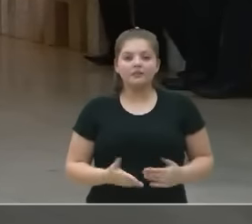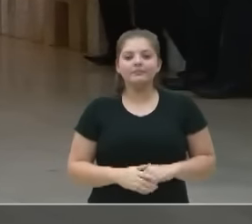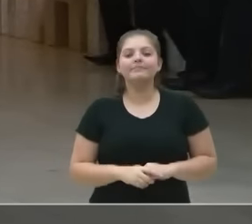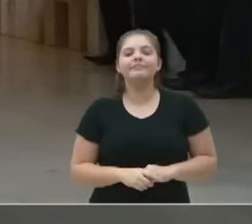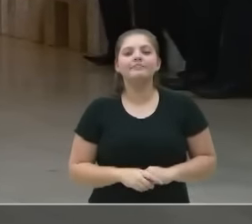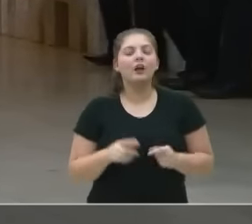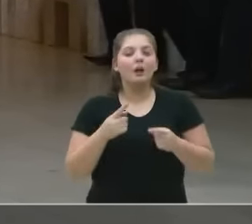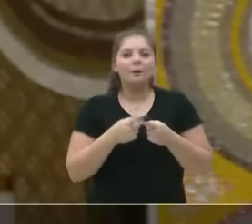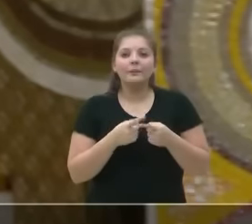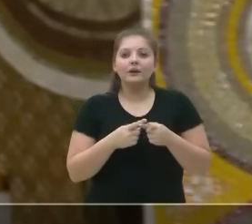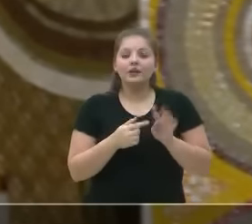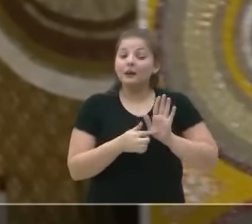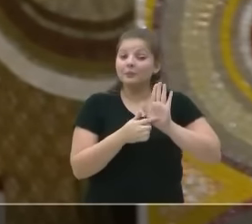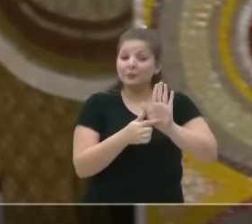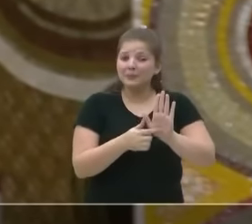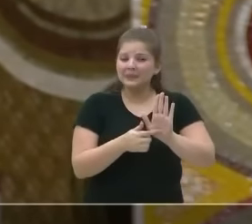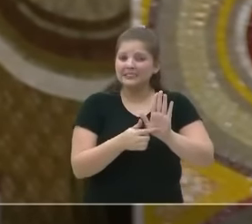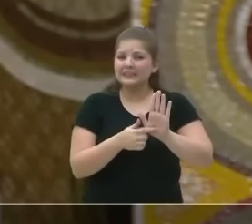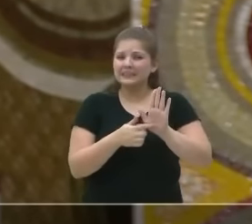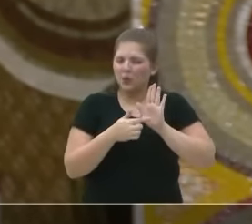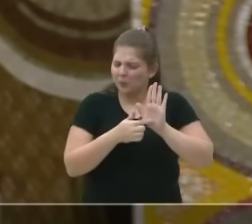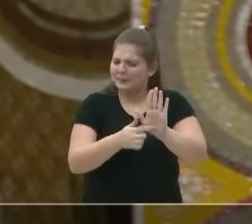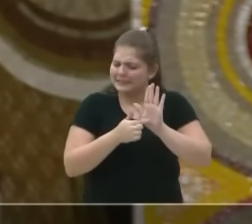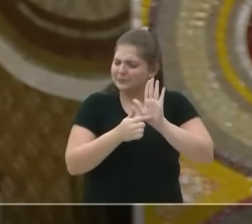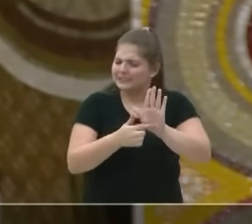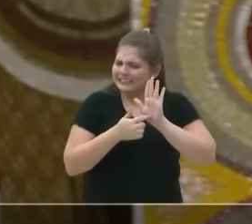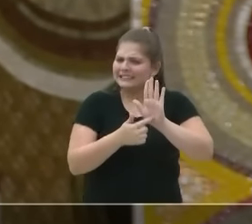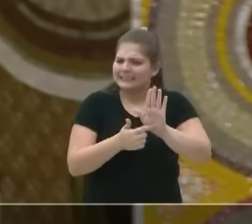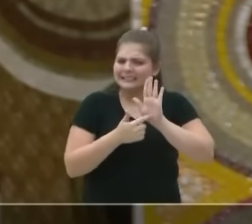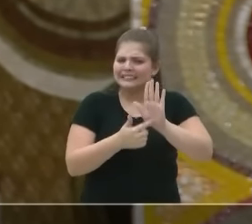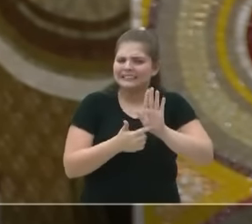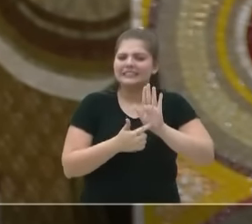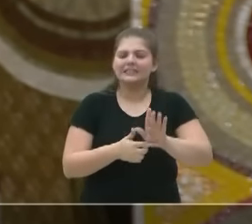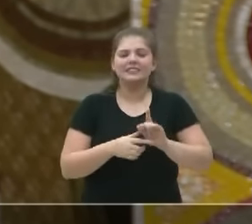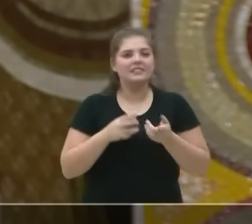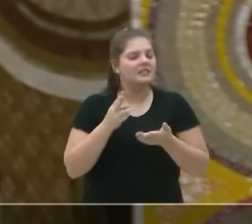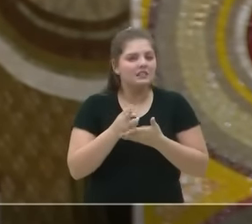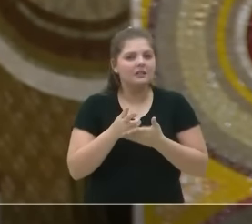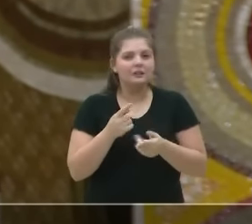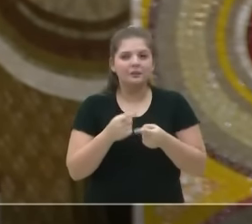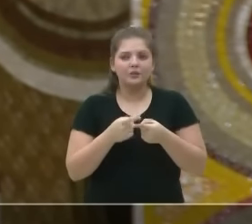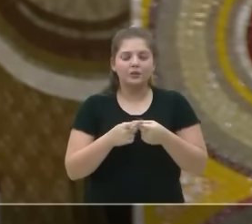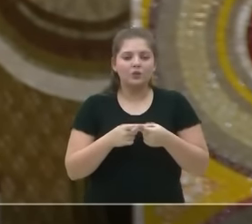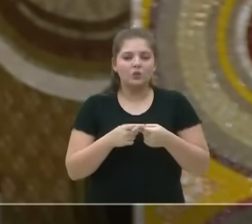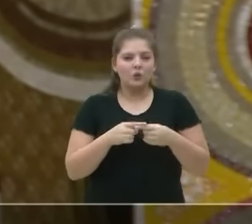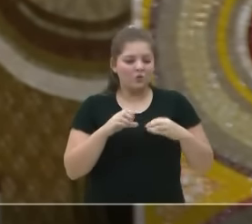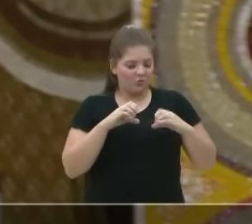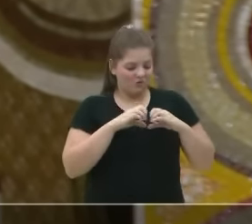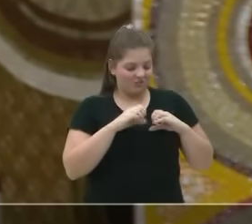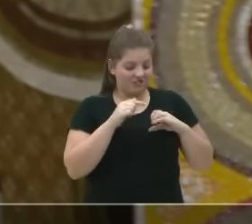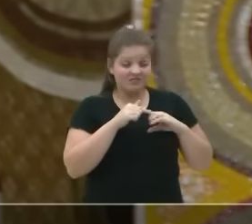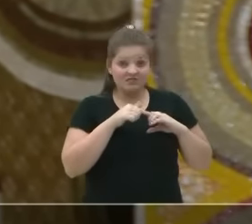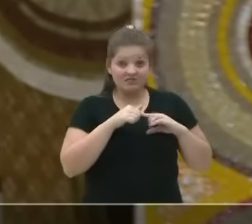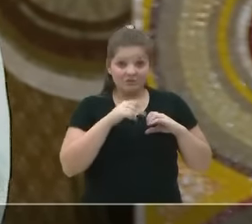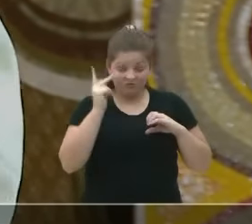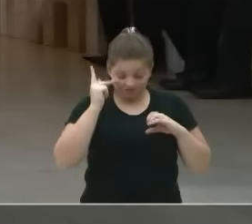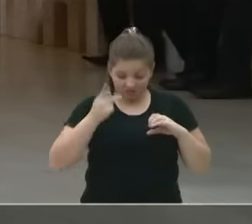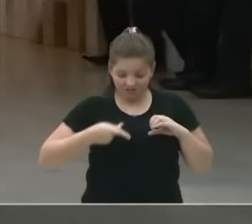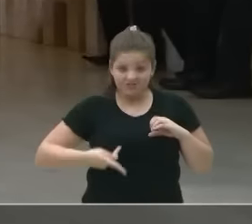Por que ele apareceu tantas vezes? Porque o coração do ser humano